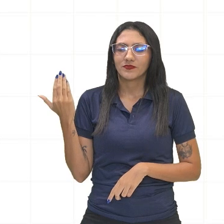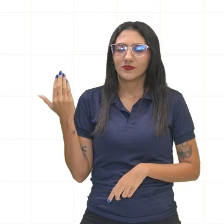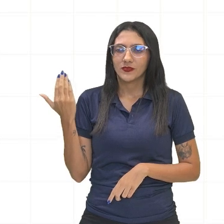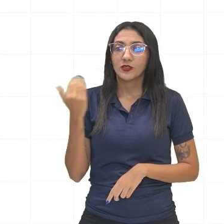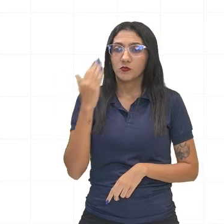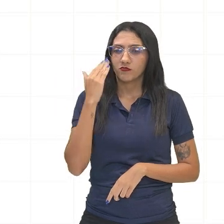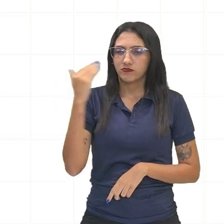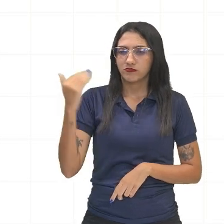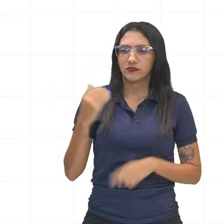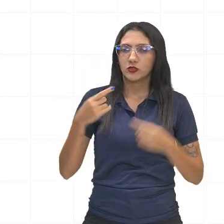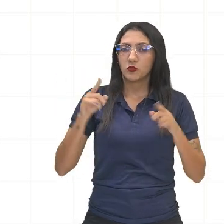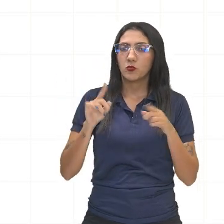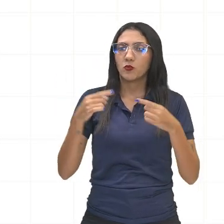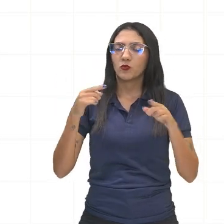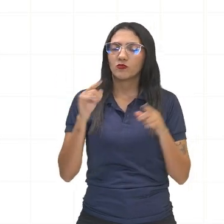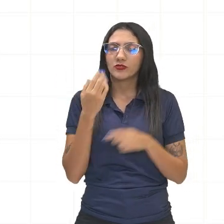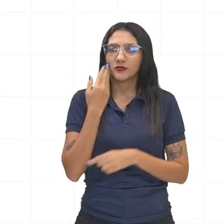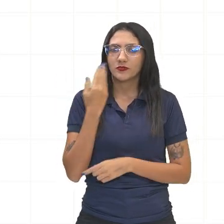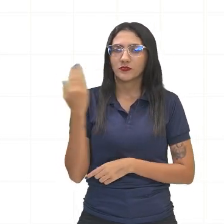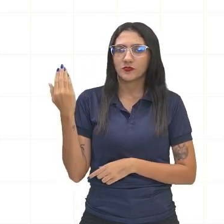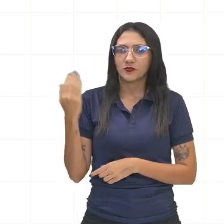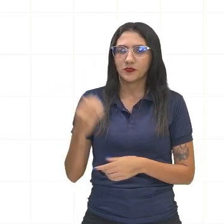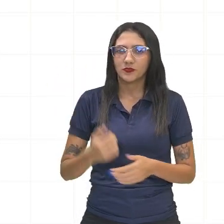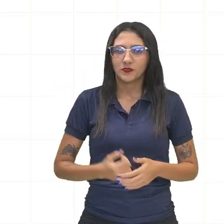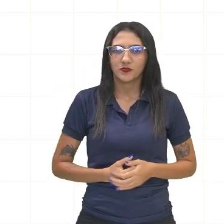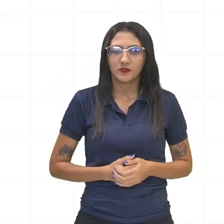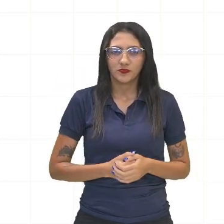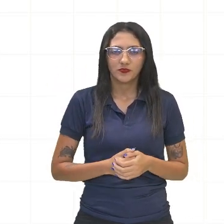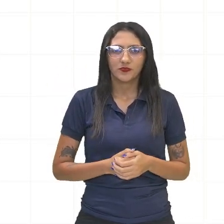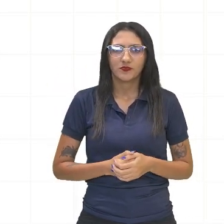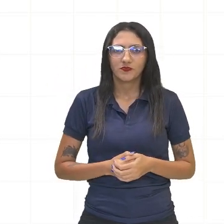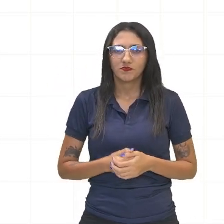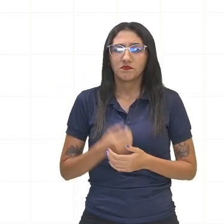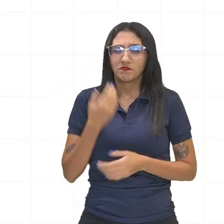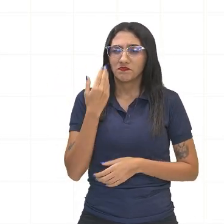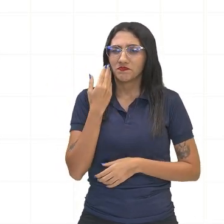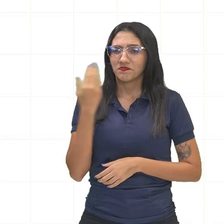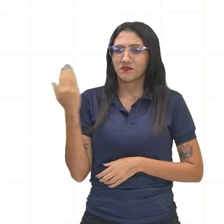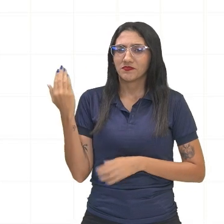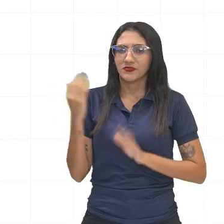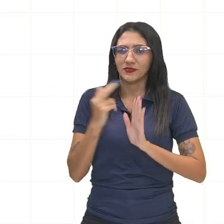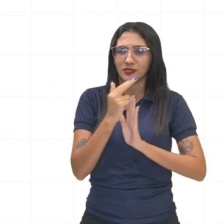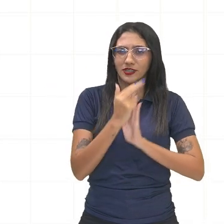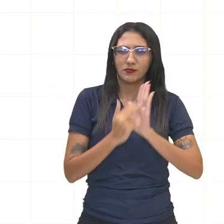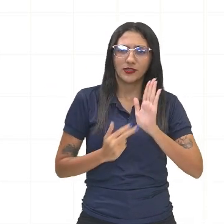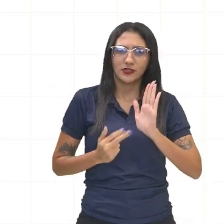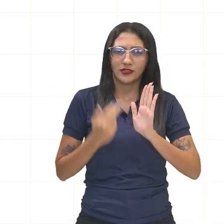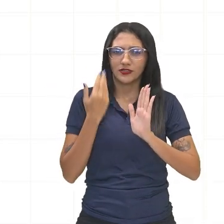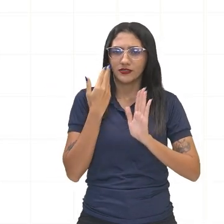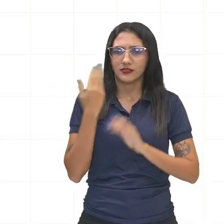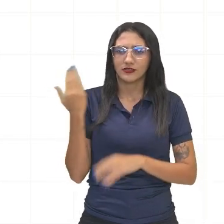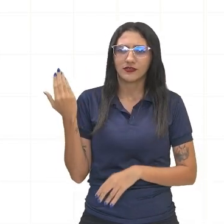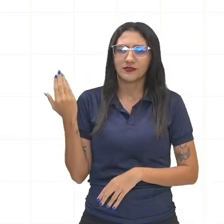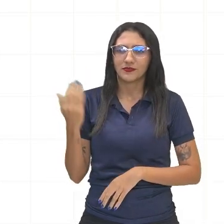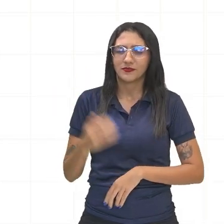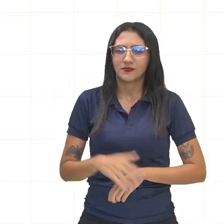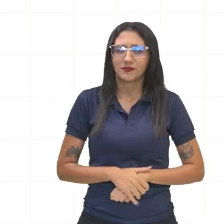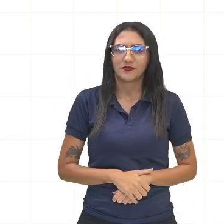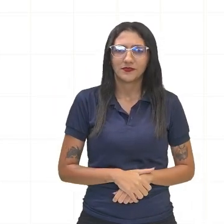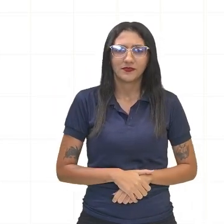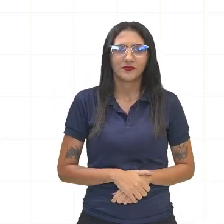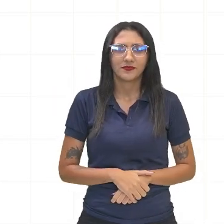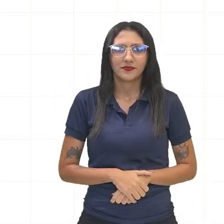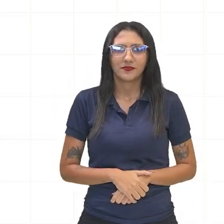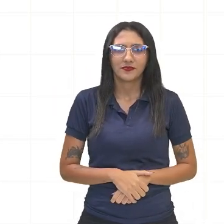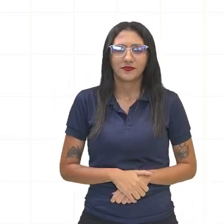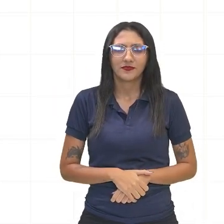Veloso, tá? Que fala o seguinte: és um Senhor tão bonito quanto a cara do meu filho. Tempo, tempo,